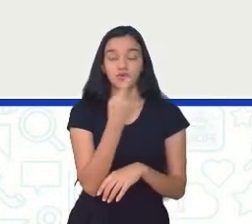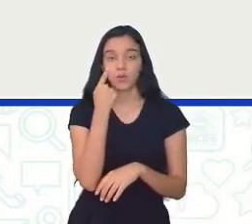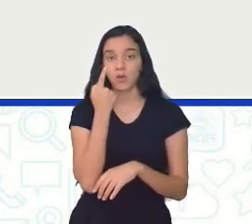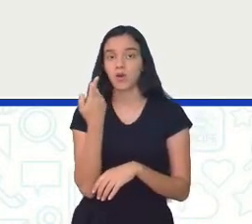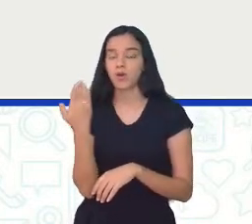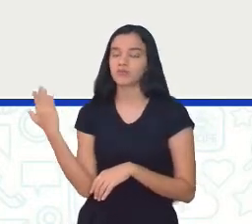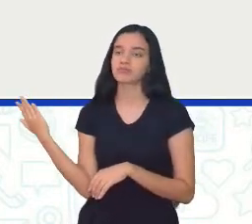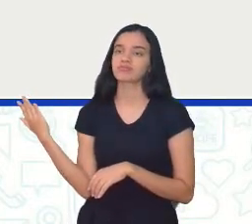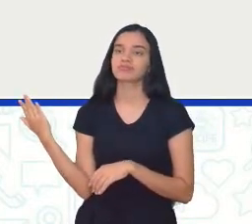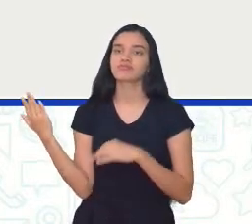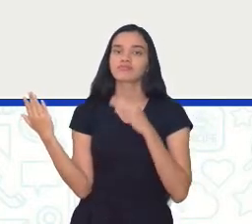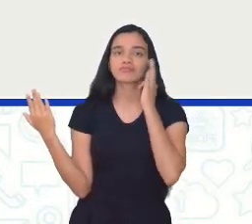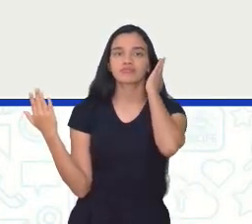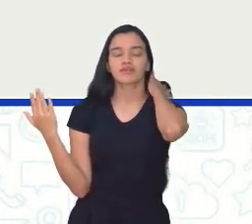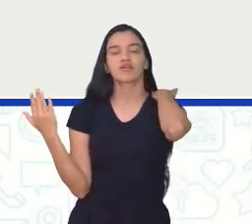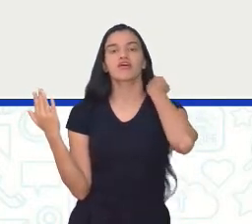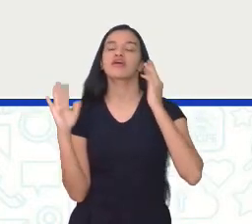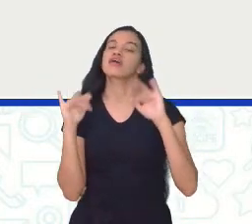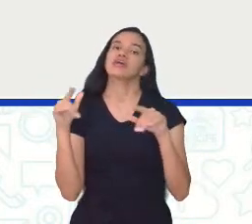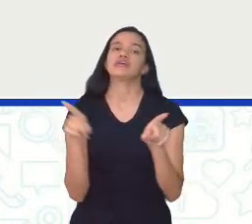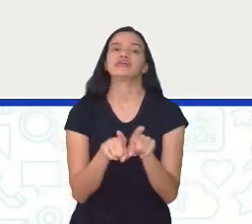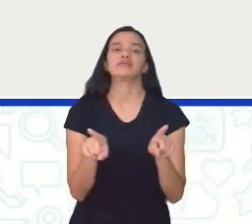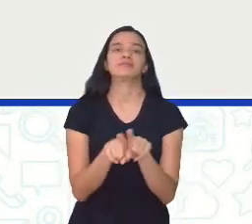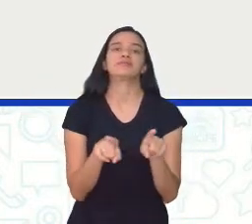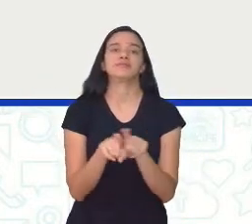estou operando, que é a dezena. E